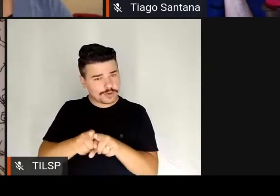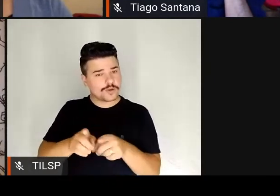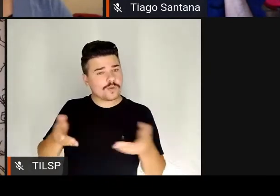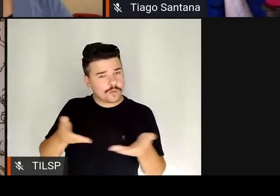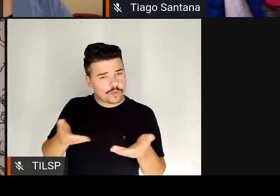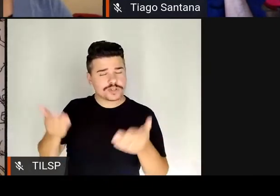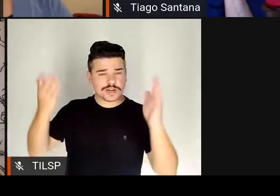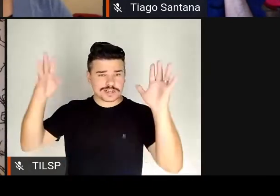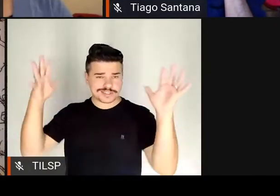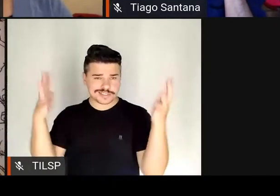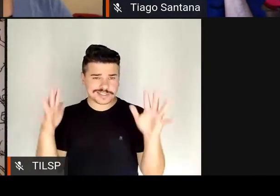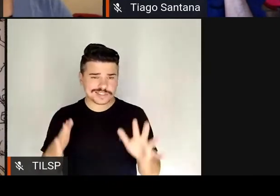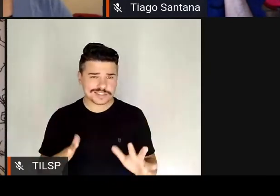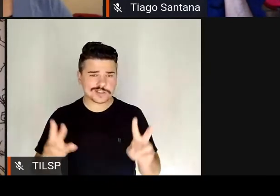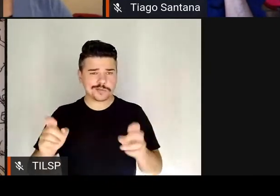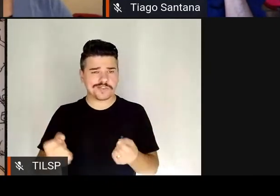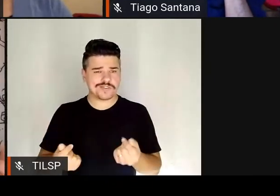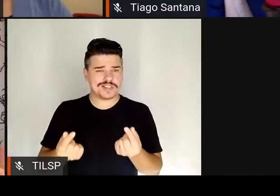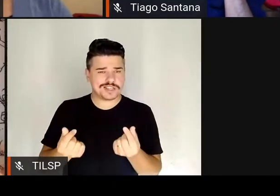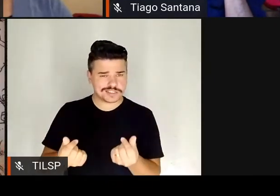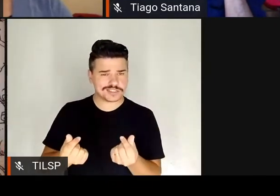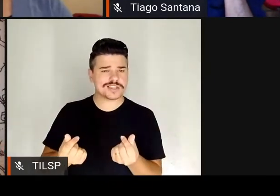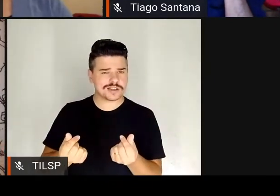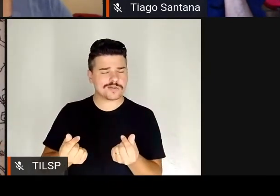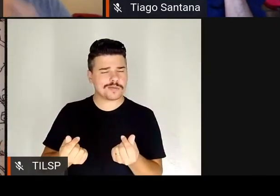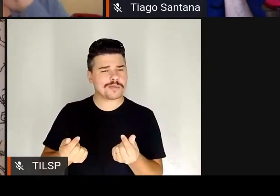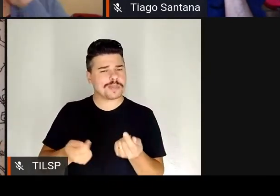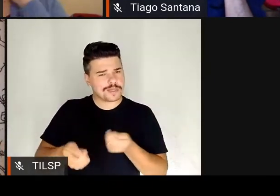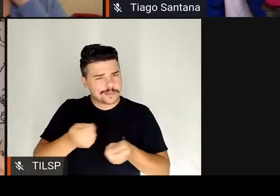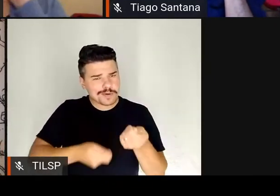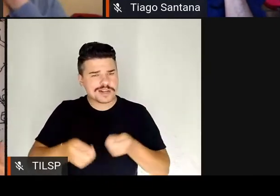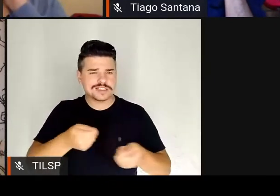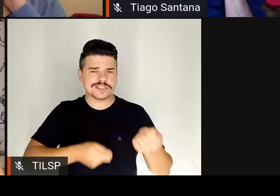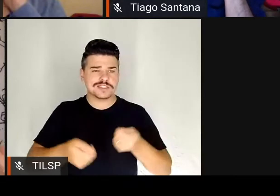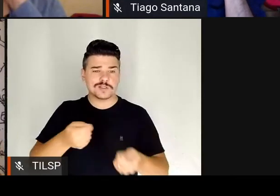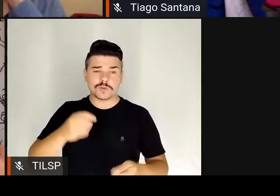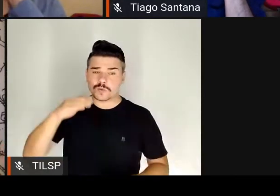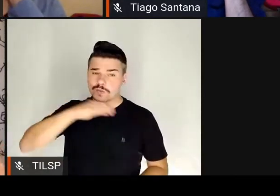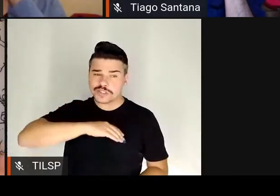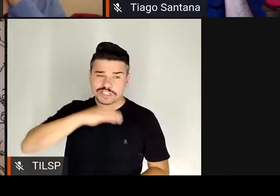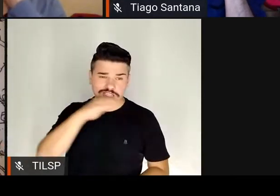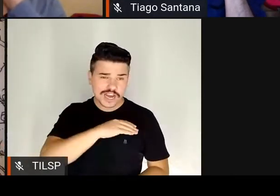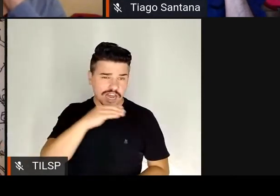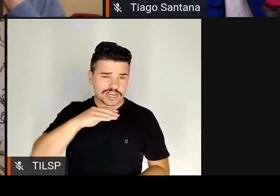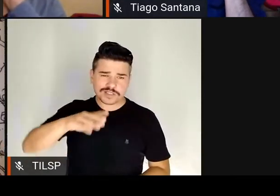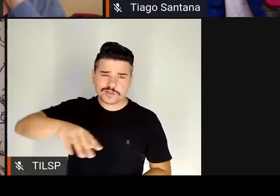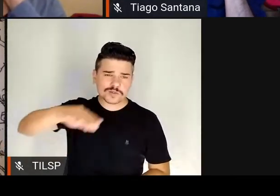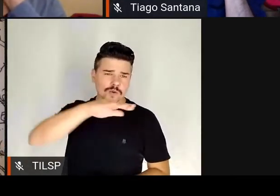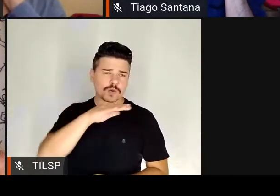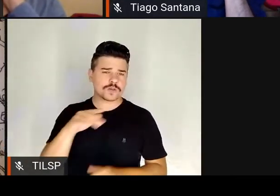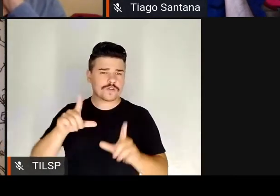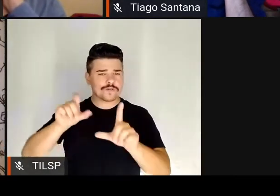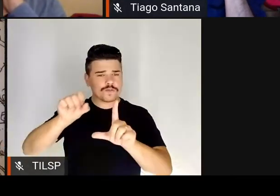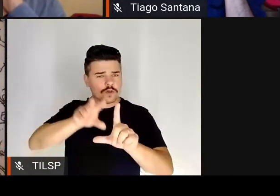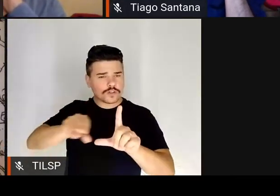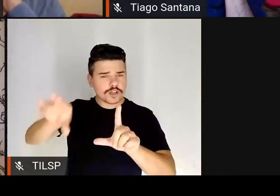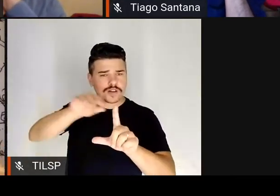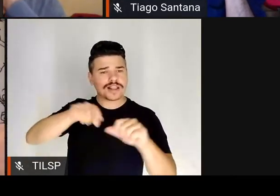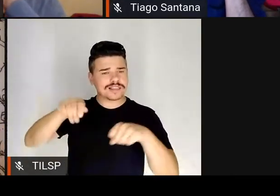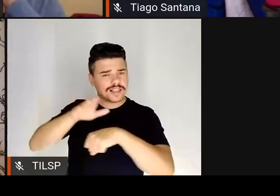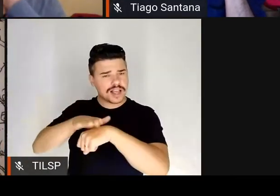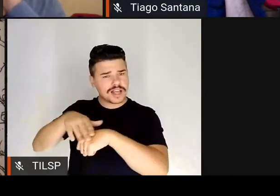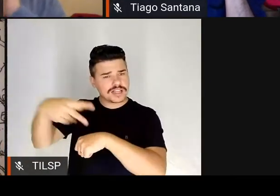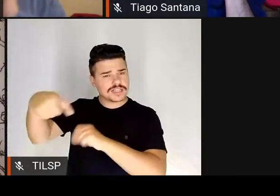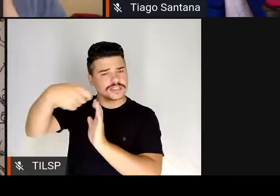está vivendo financeira, é cada vez mais até urgente que os fotógrafos tenham uma condição de fazer os próprios textos,